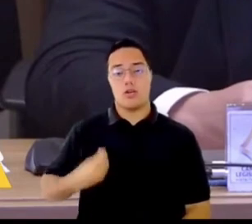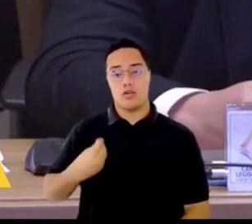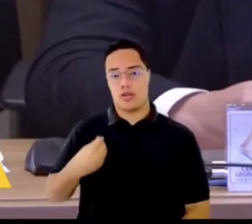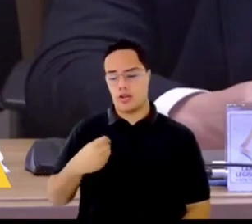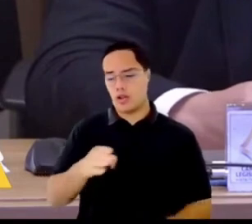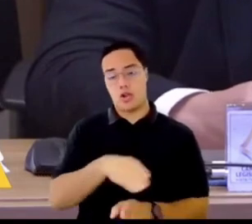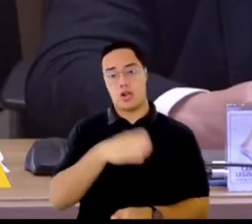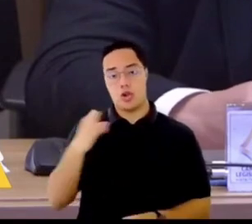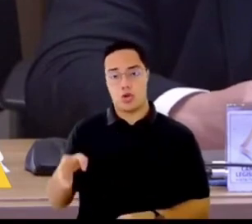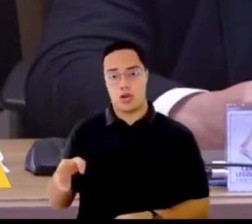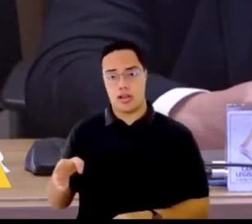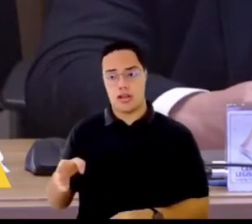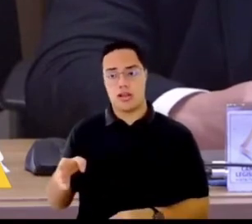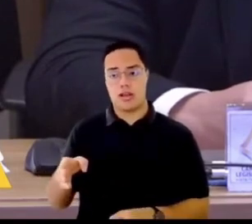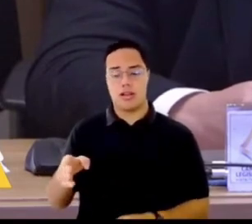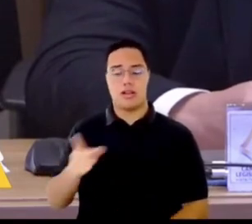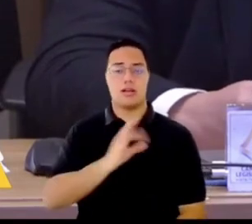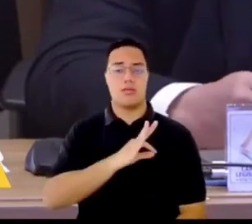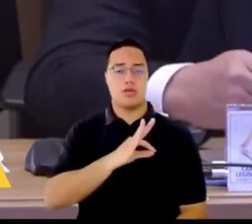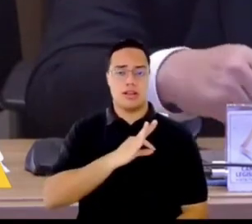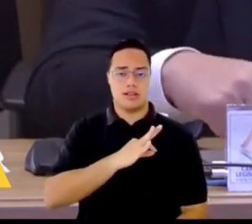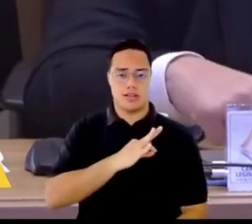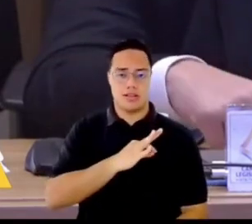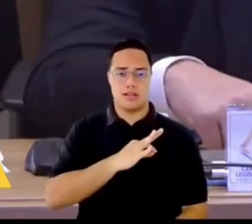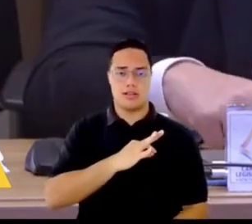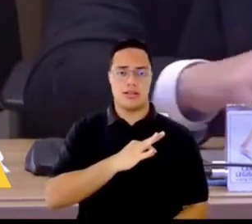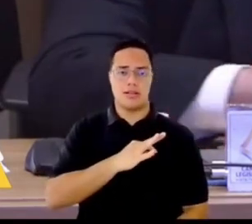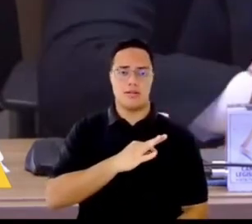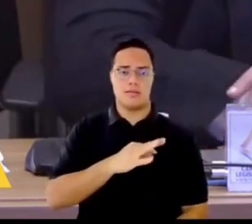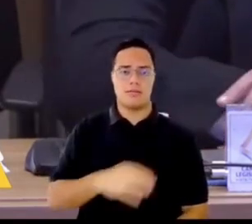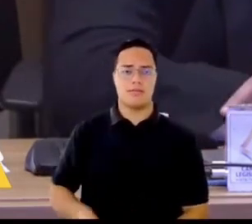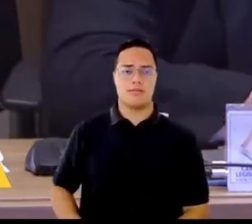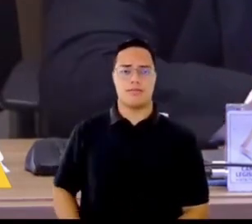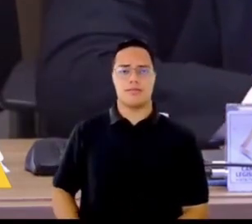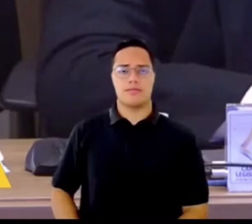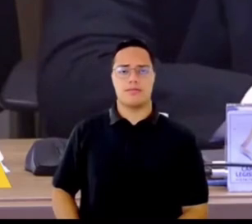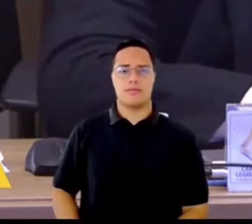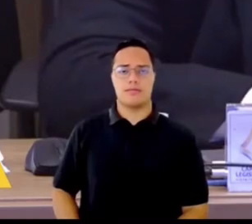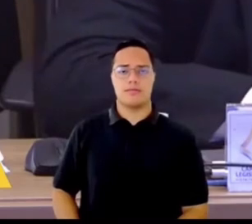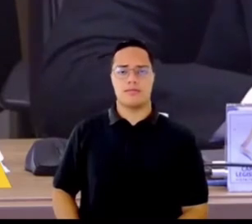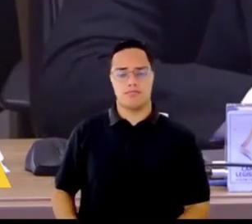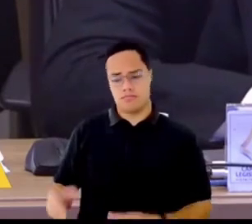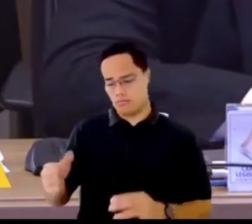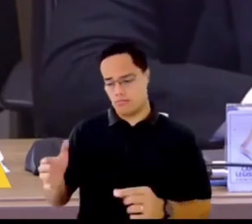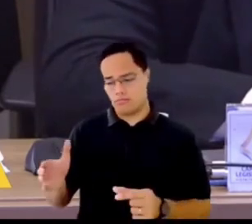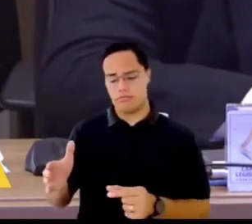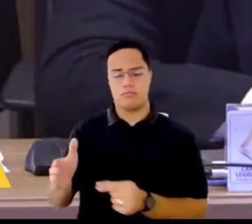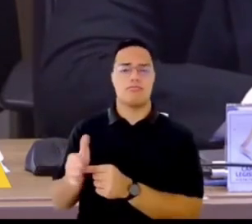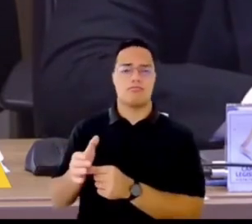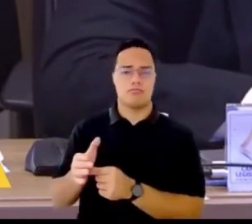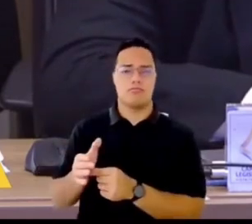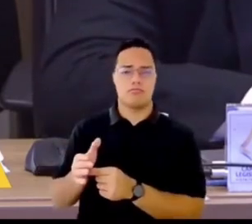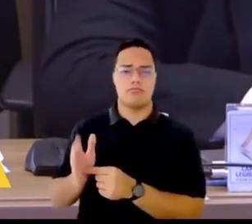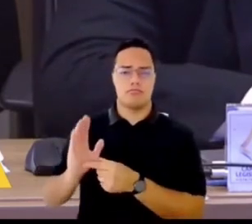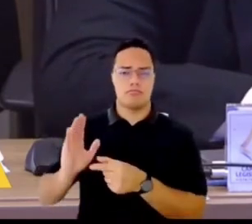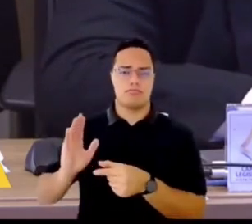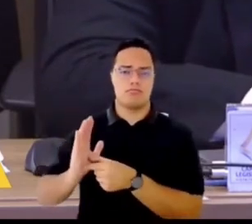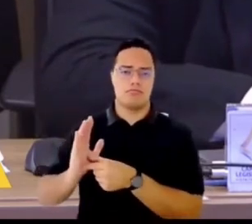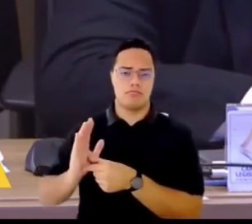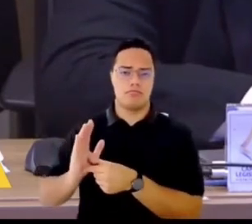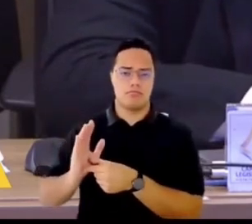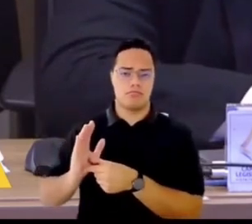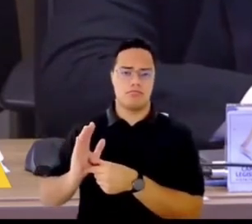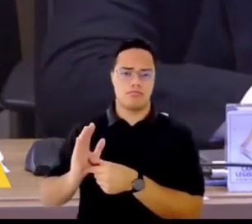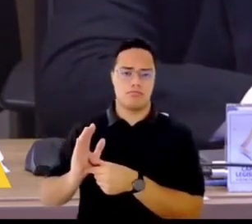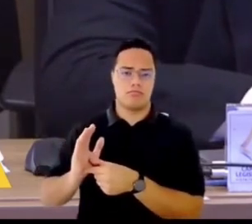no Metropolitan Flat, e carreguei a tornozeleira. E em seguida eu fui ao acampamento